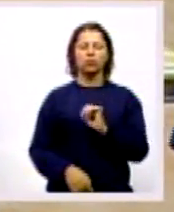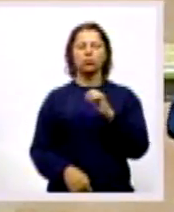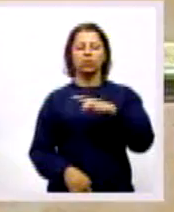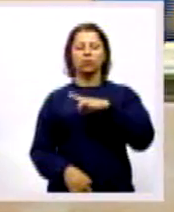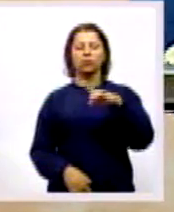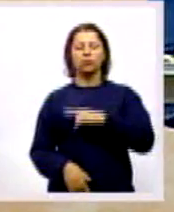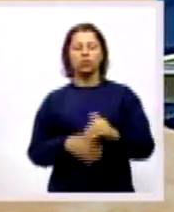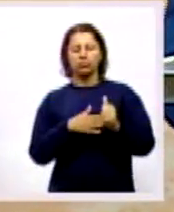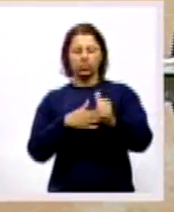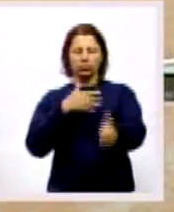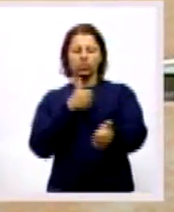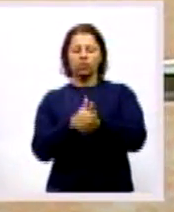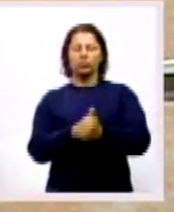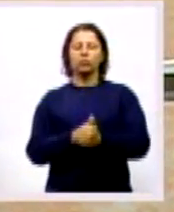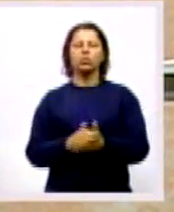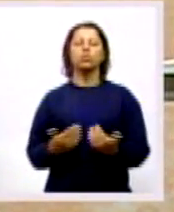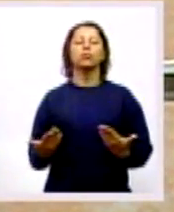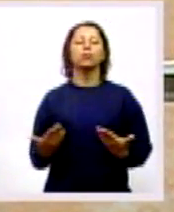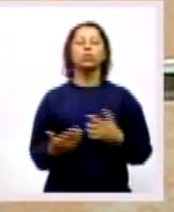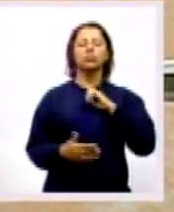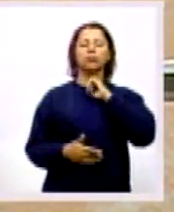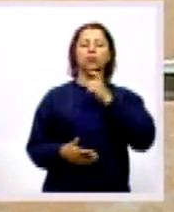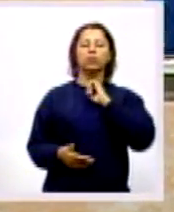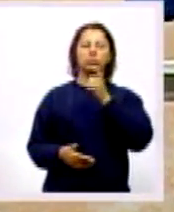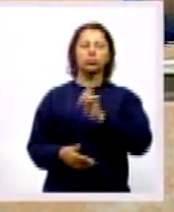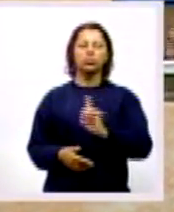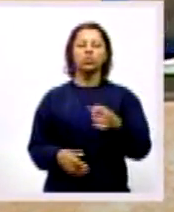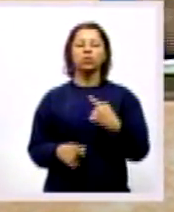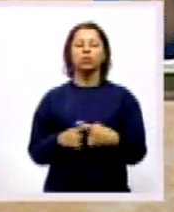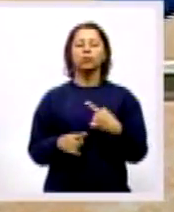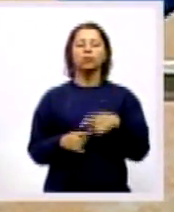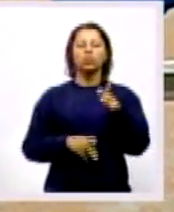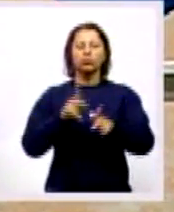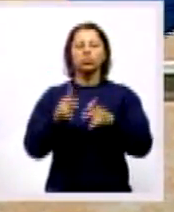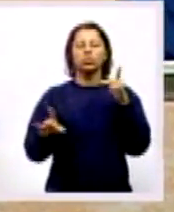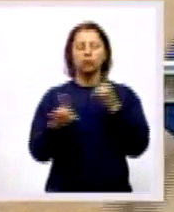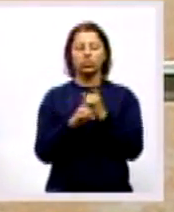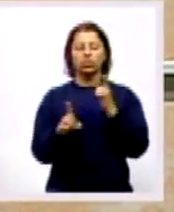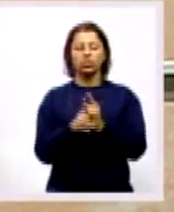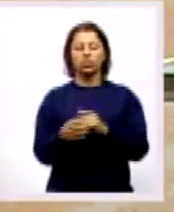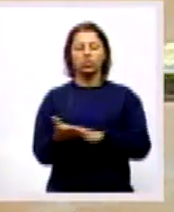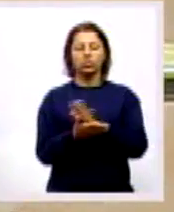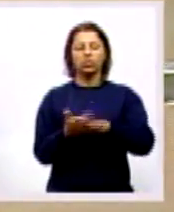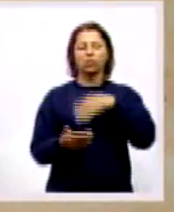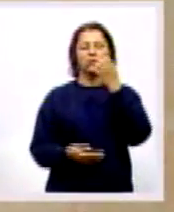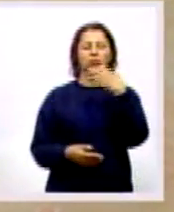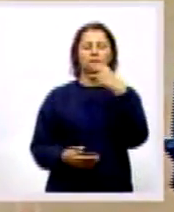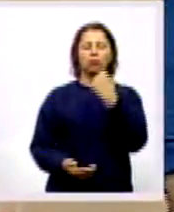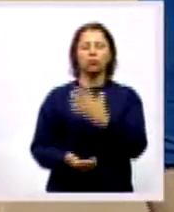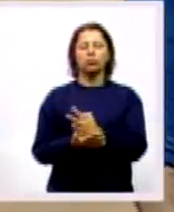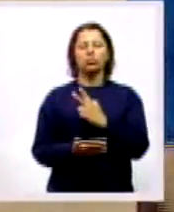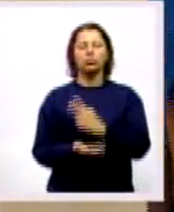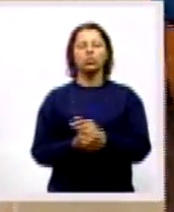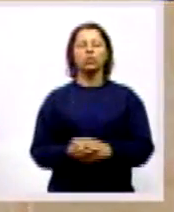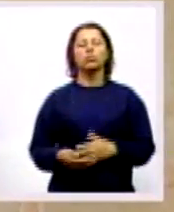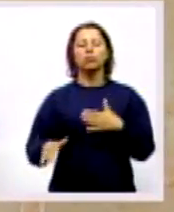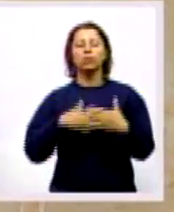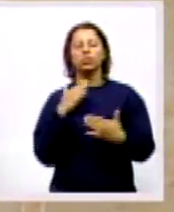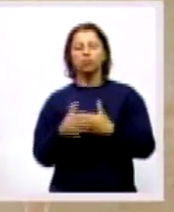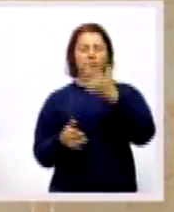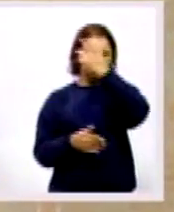teria trazido para perto dele? Ninguém, porque aquele povo que ele encontrou não valia nada mesmo. Todo